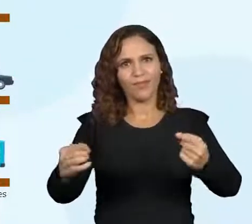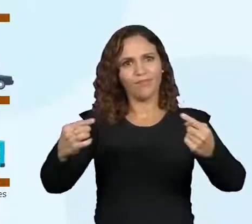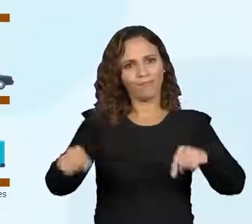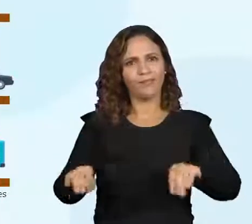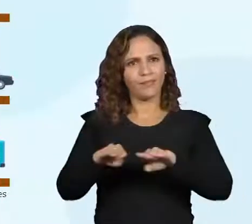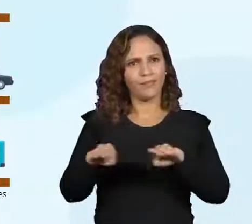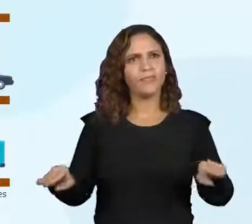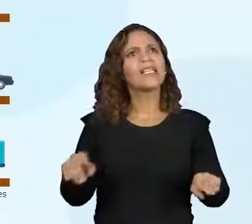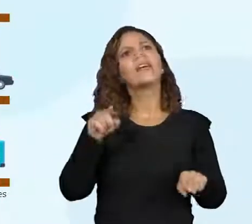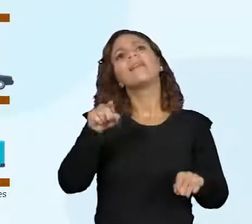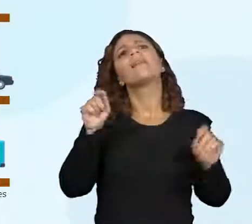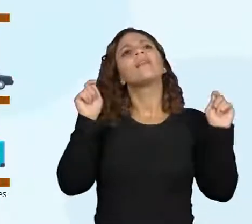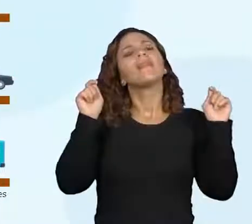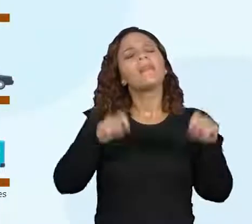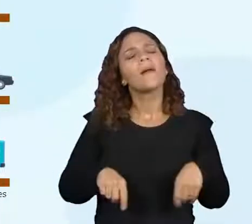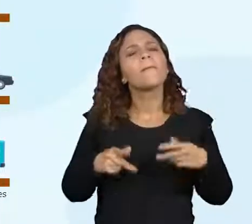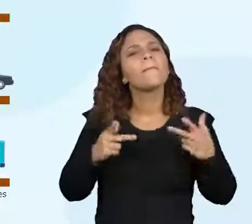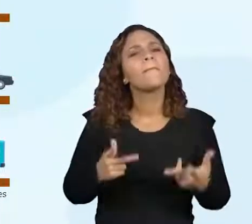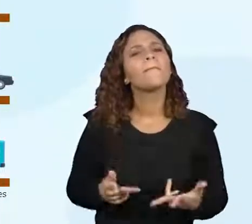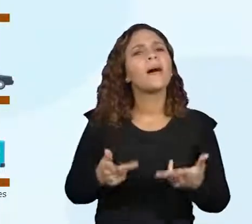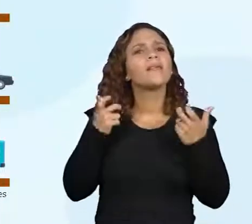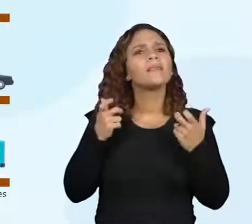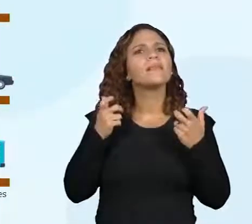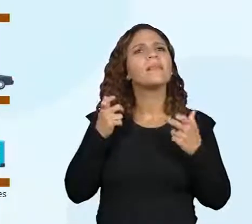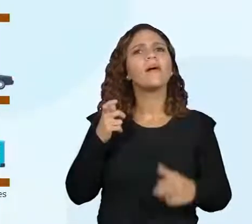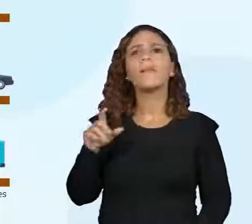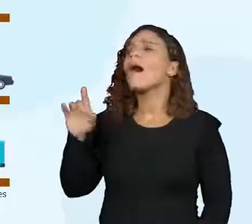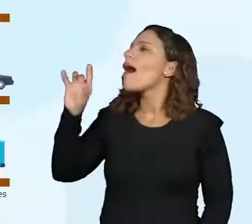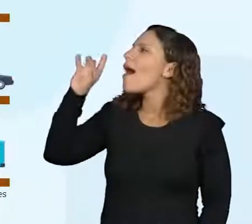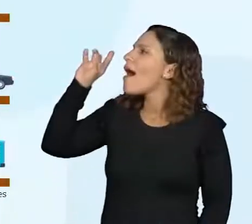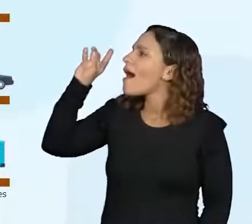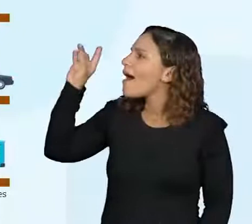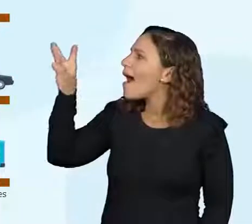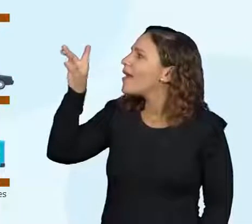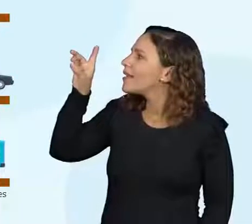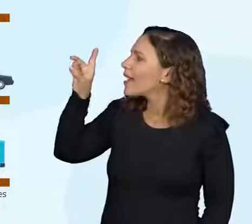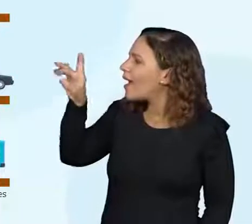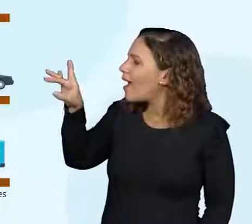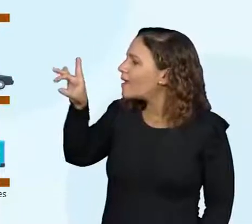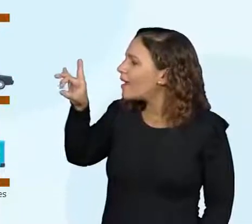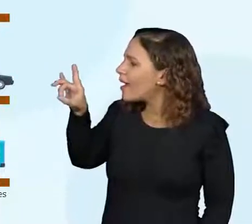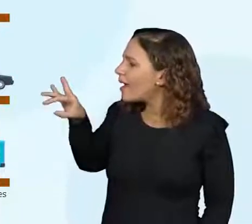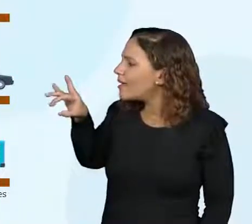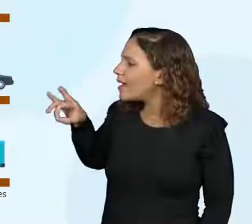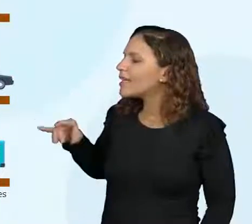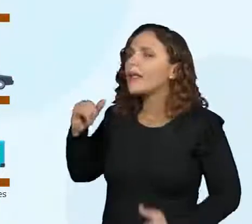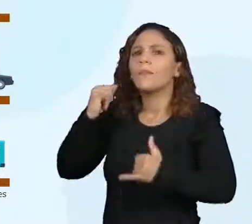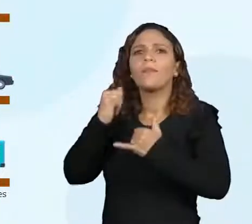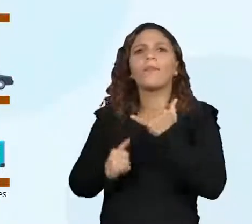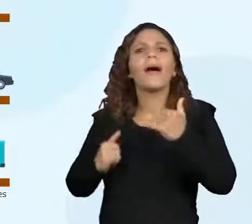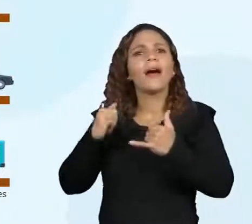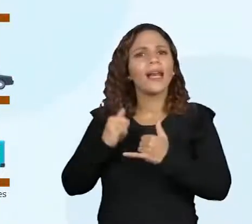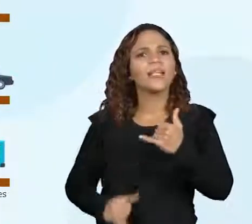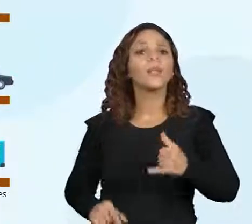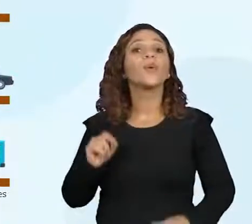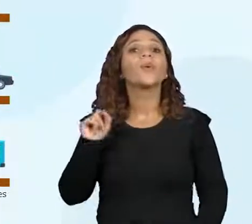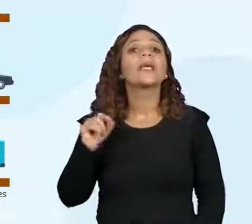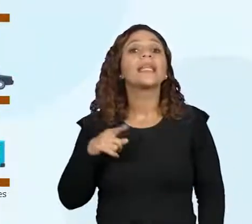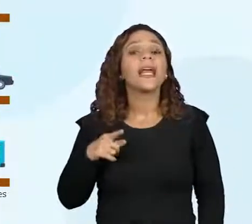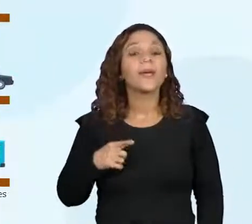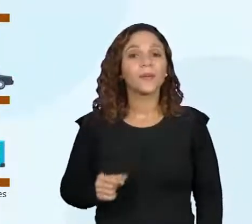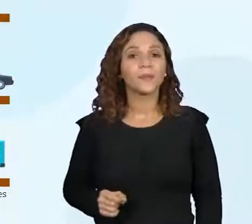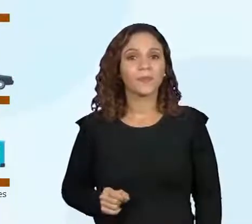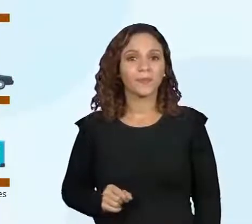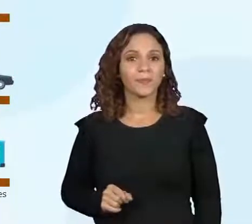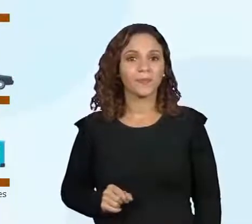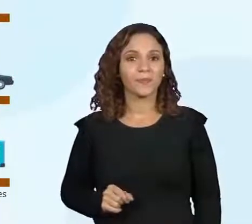perceber alguma coisa que tem em comum entre cada uma dessas prateleiras? E aí?